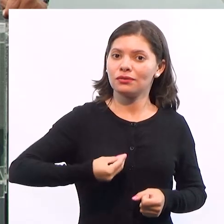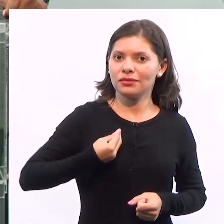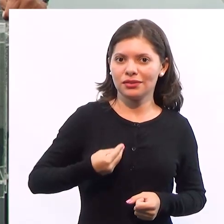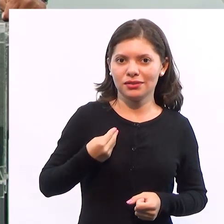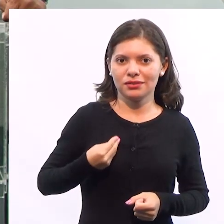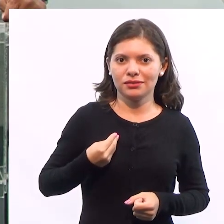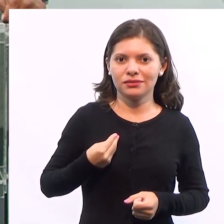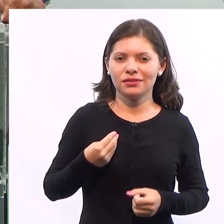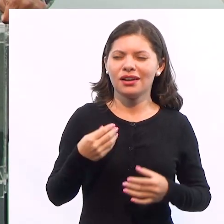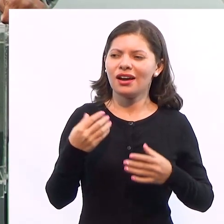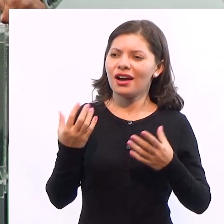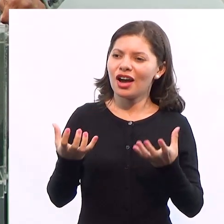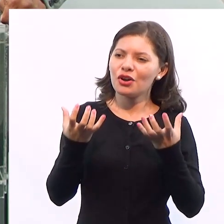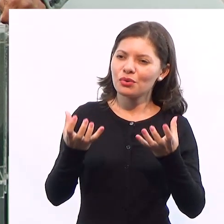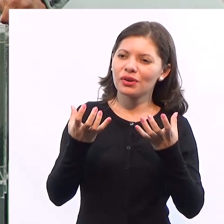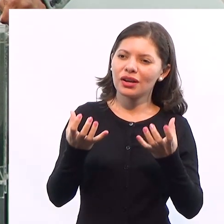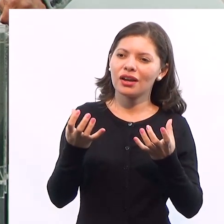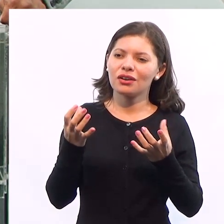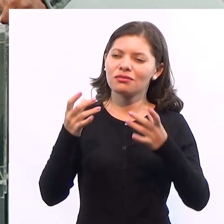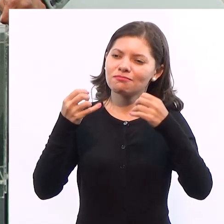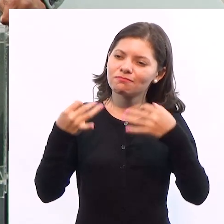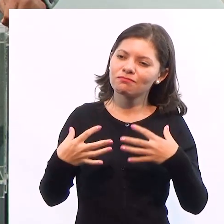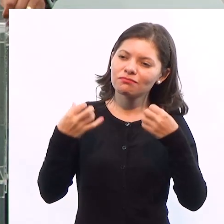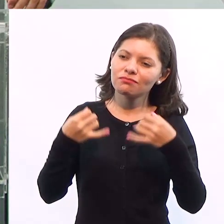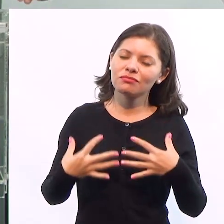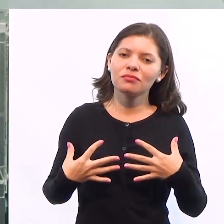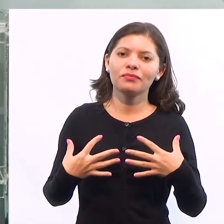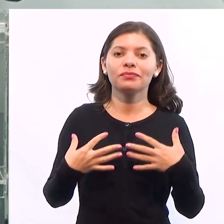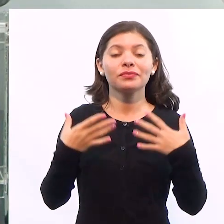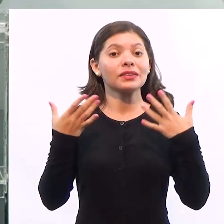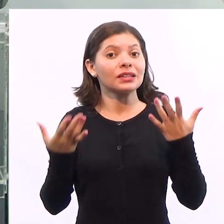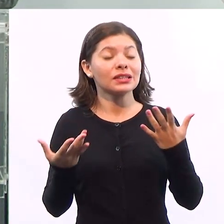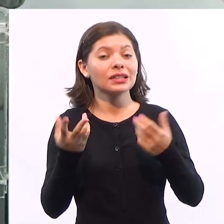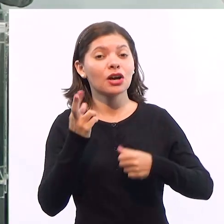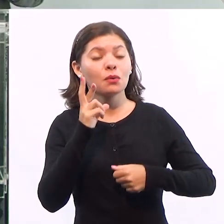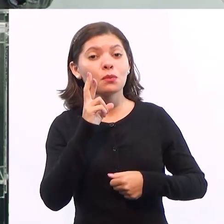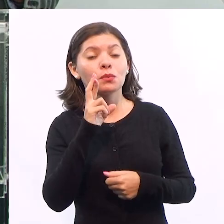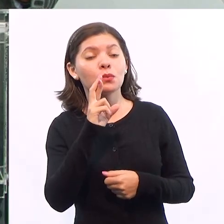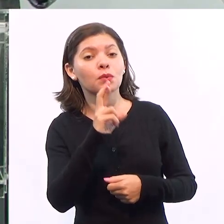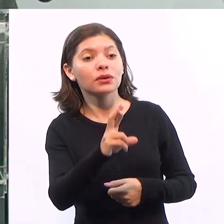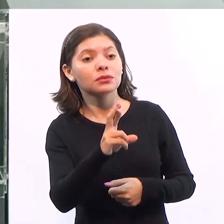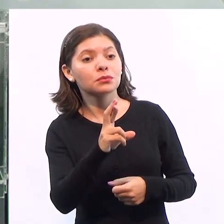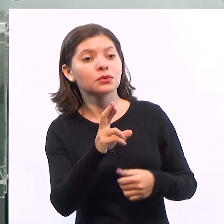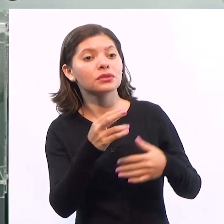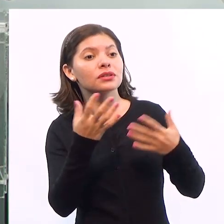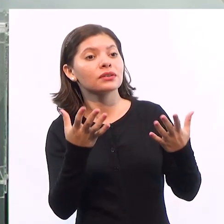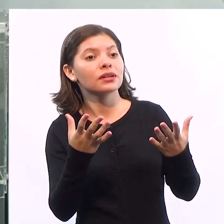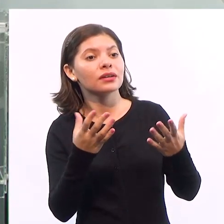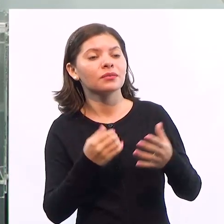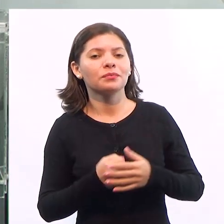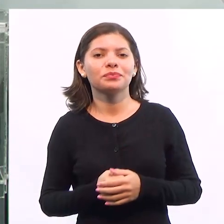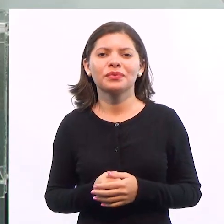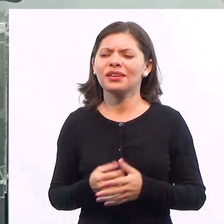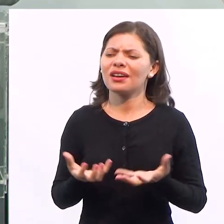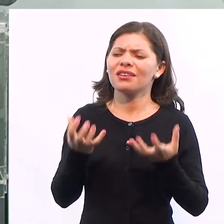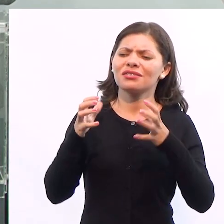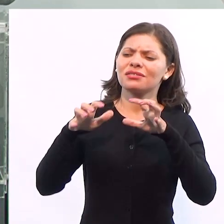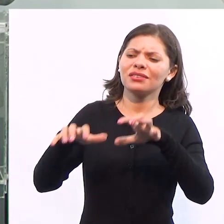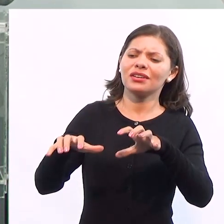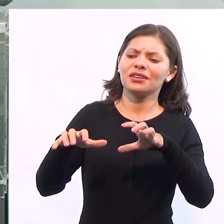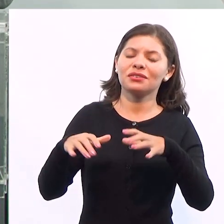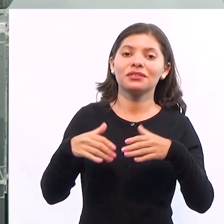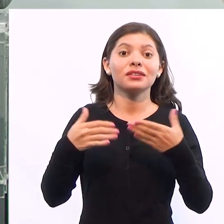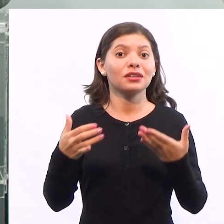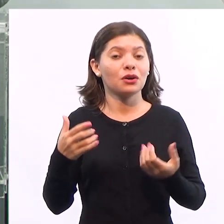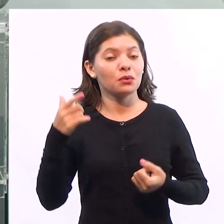sua vida? O que você quer para a sua vida? Ah, eu quero assim, assim, assado. Então, se você quer isso, a solução, uma possível solução seria